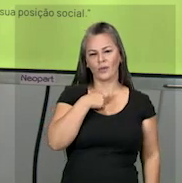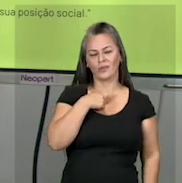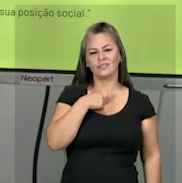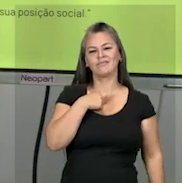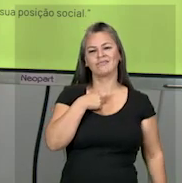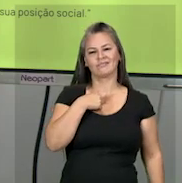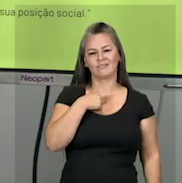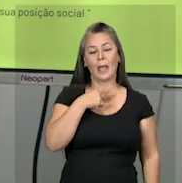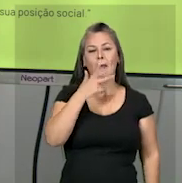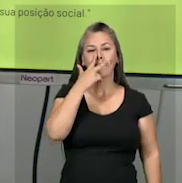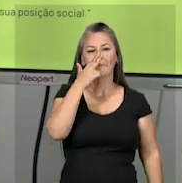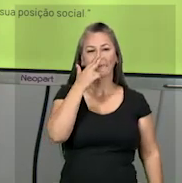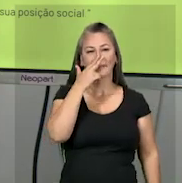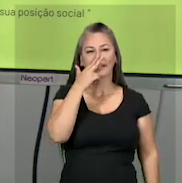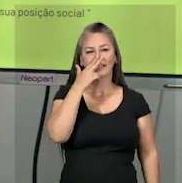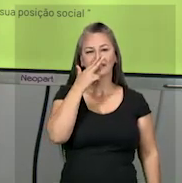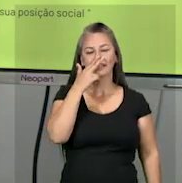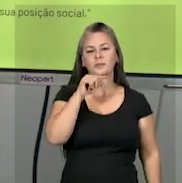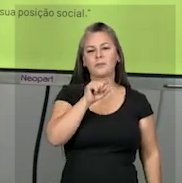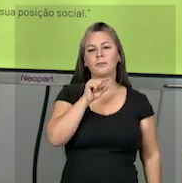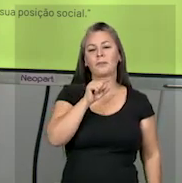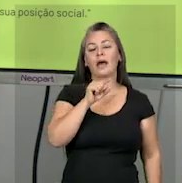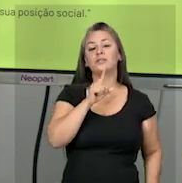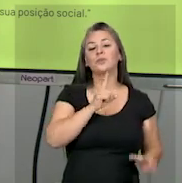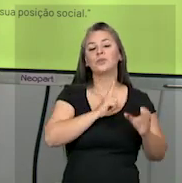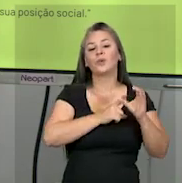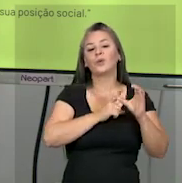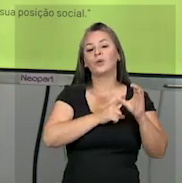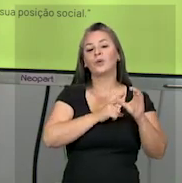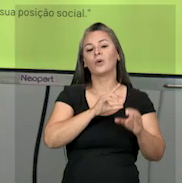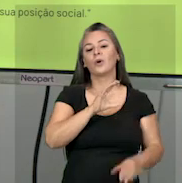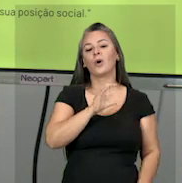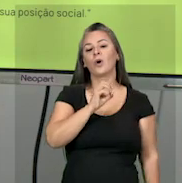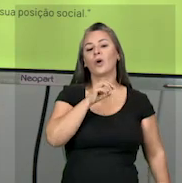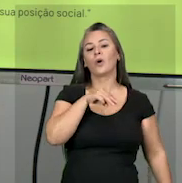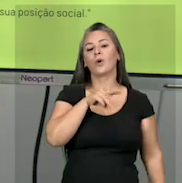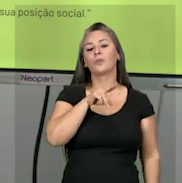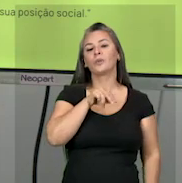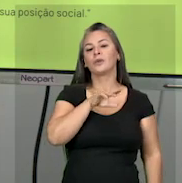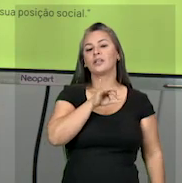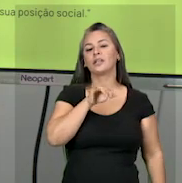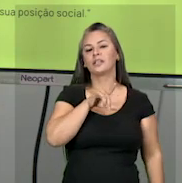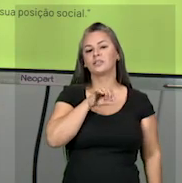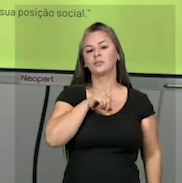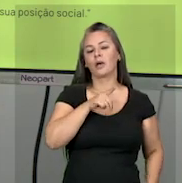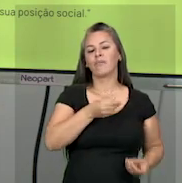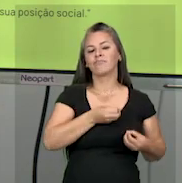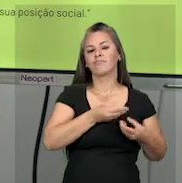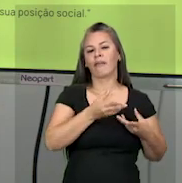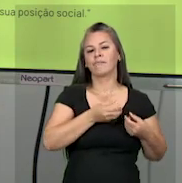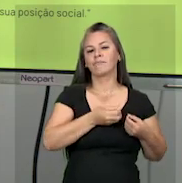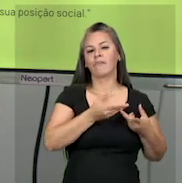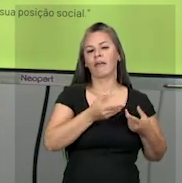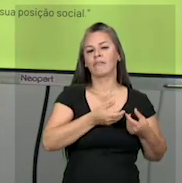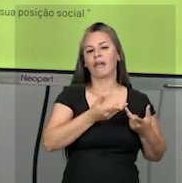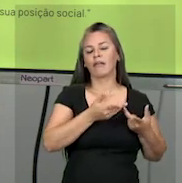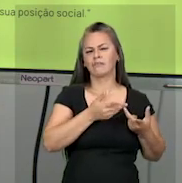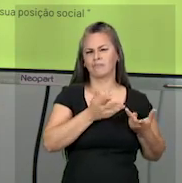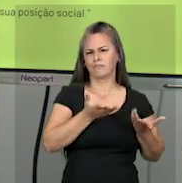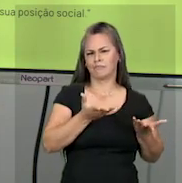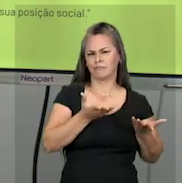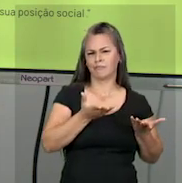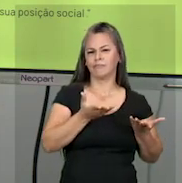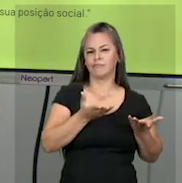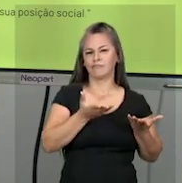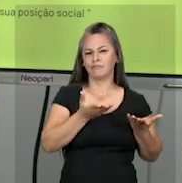os grupos que são mais desprovidos da sociedade e distribui baseado nesse critério. Esse critério do comunismo,